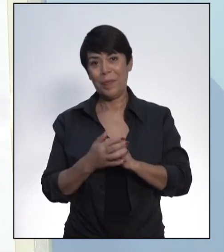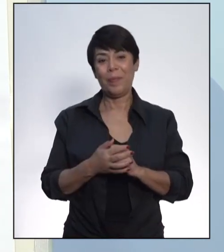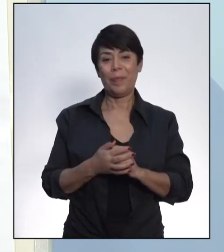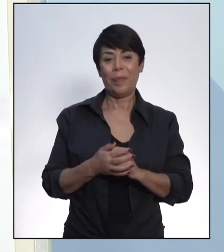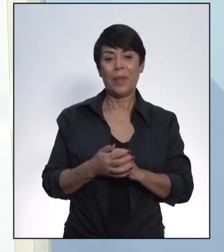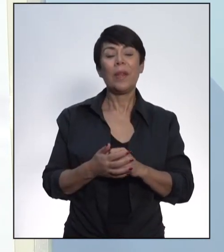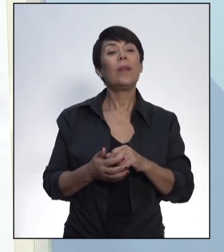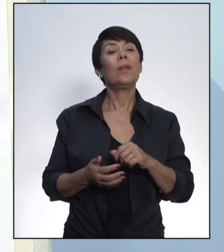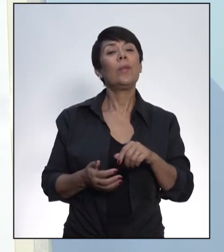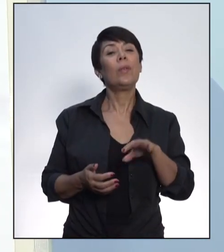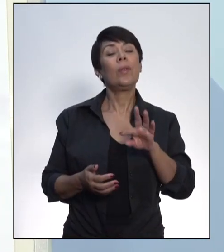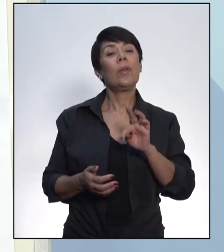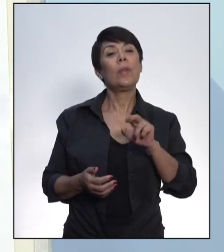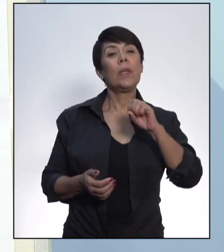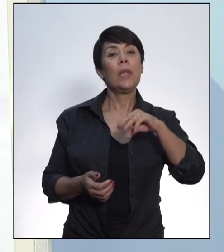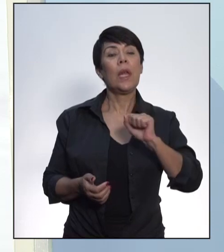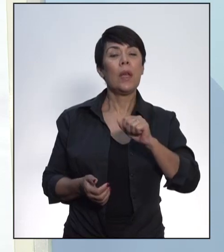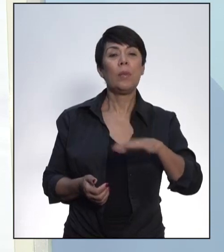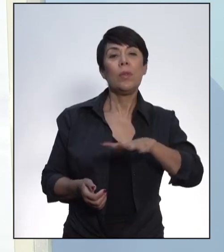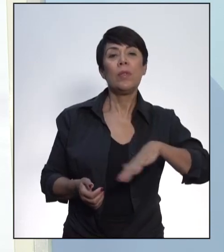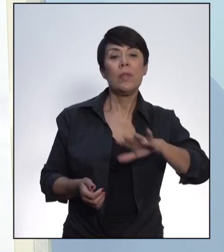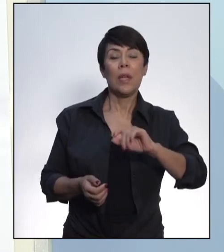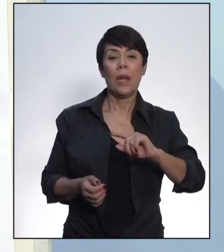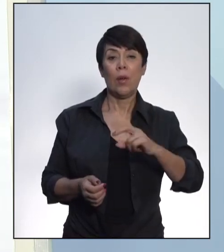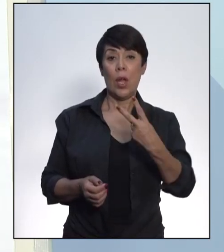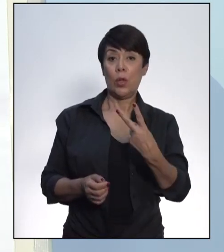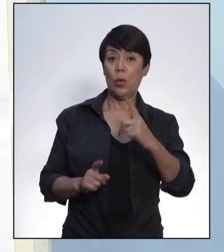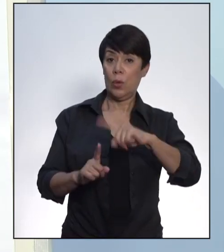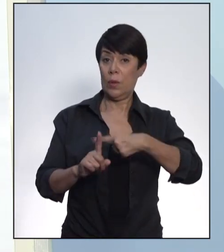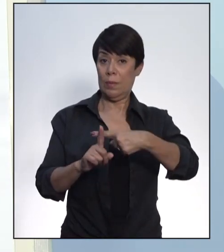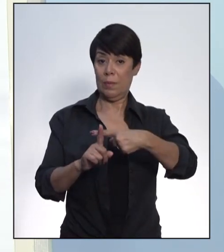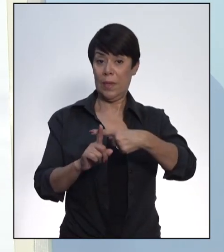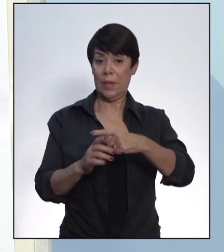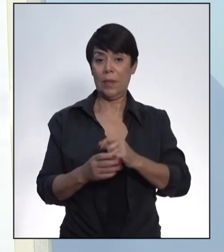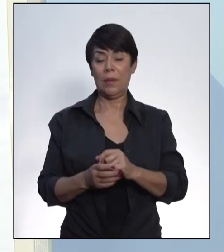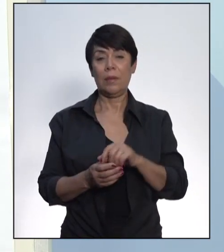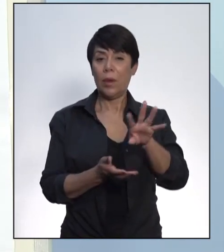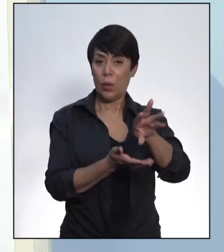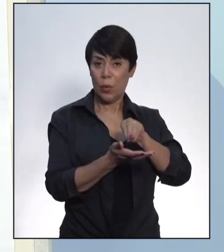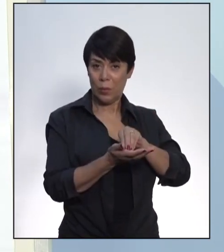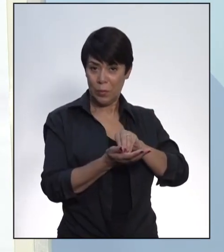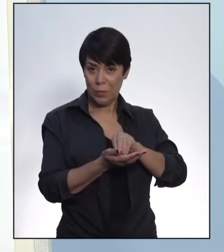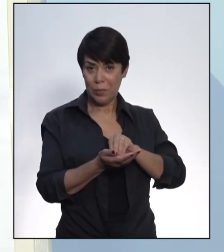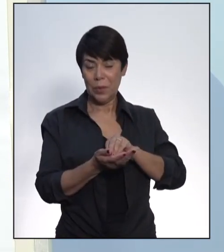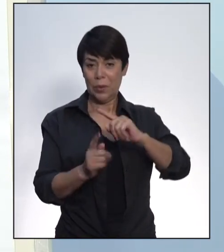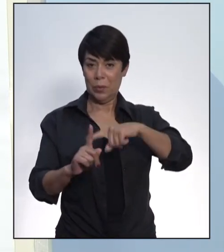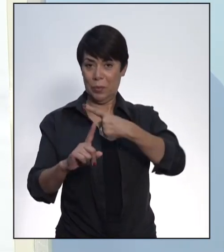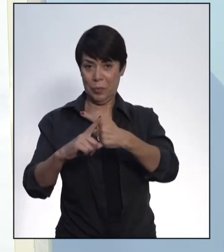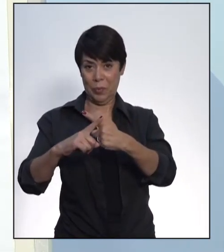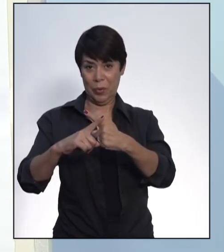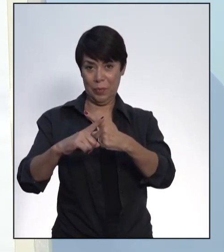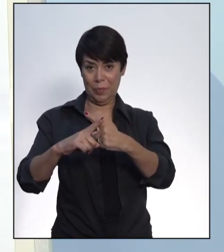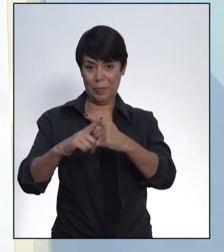termo geral vai ser 2 mais. Então, copio essa parte, multiplica. 2 vezes